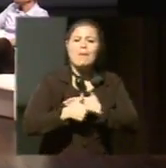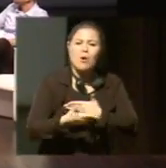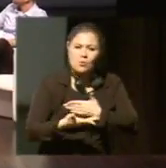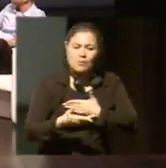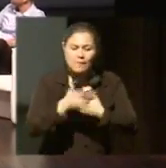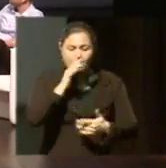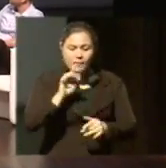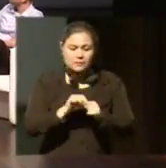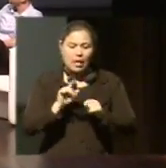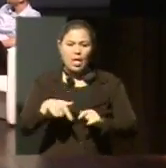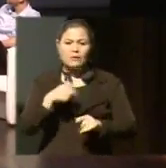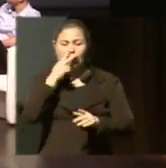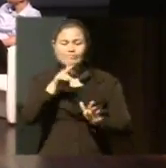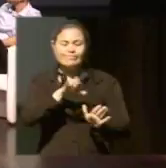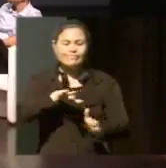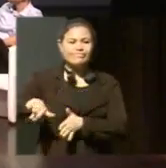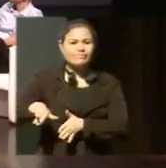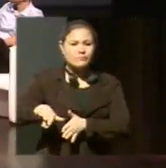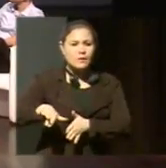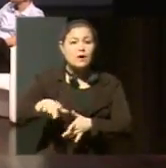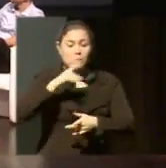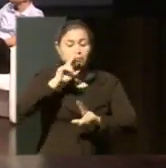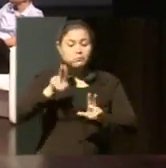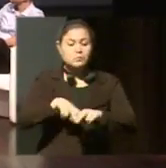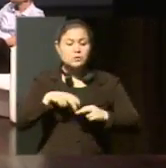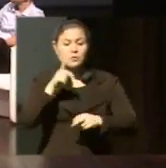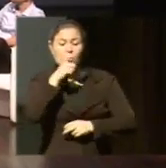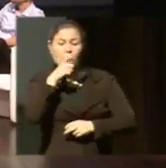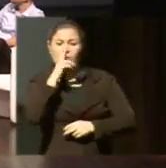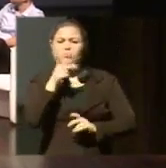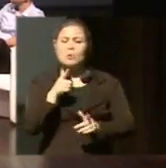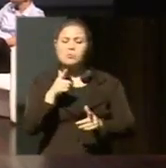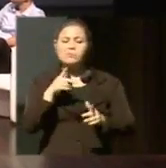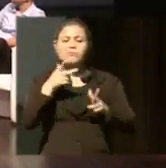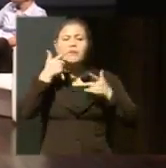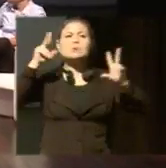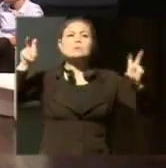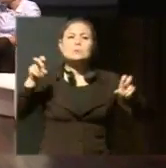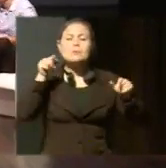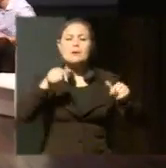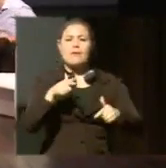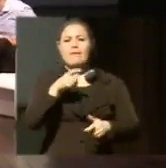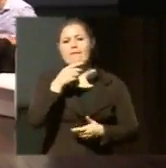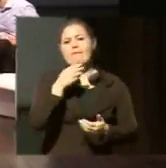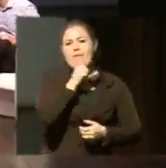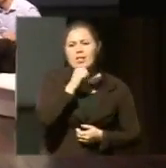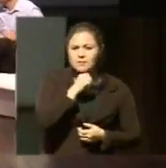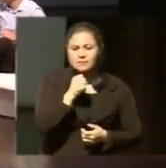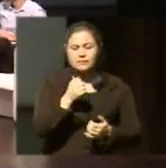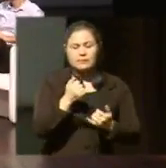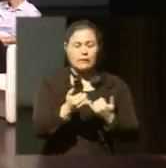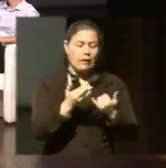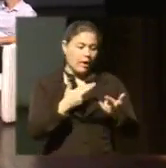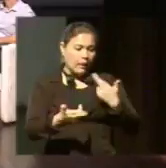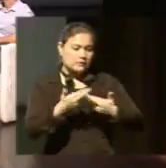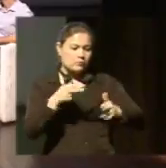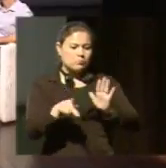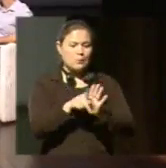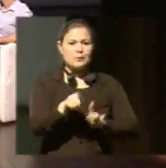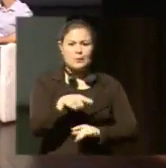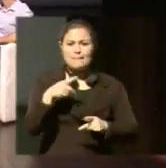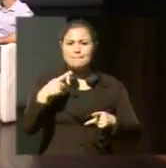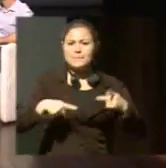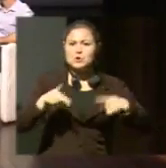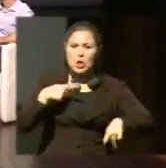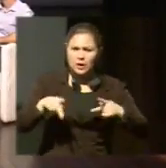secundários. E as novelas nem retratam muito sobre a velhice em relação a esses personagens.